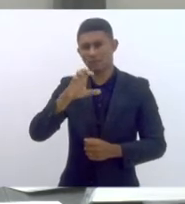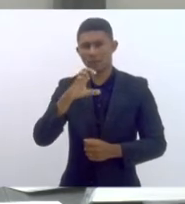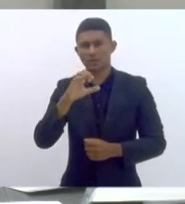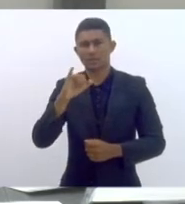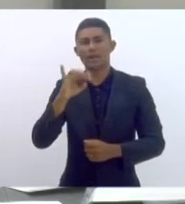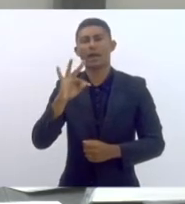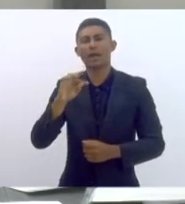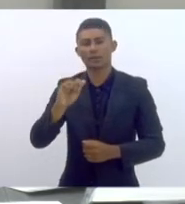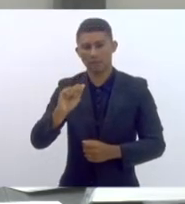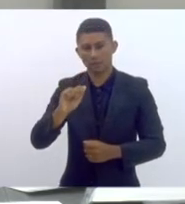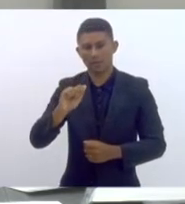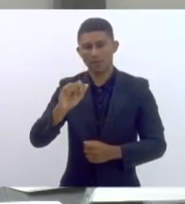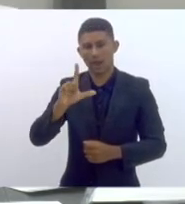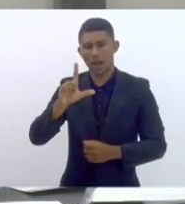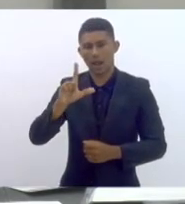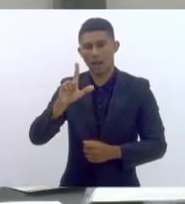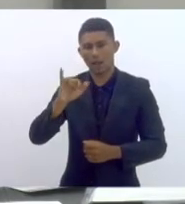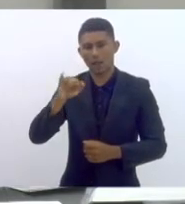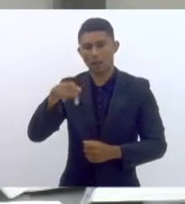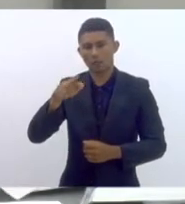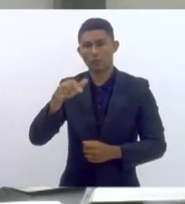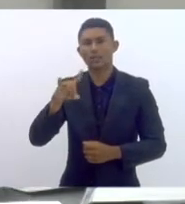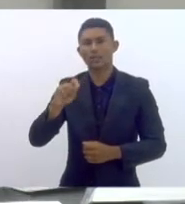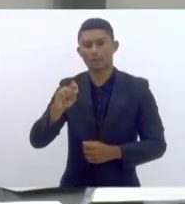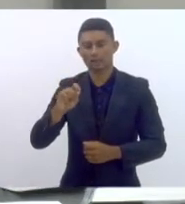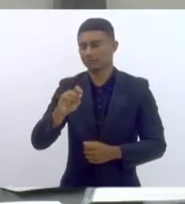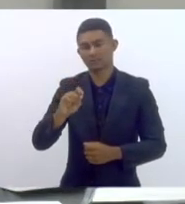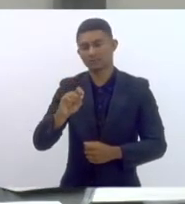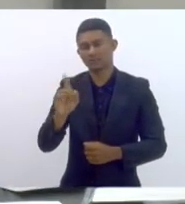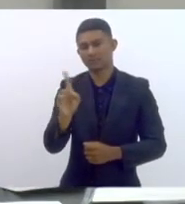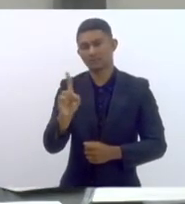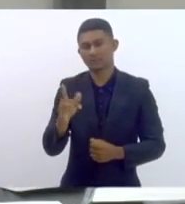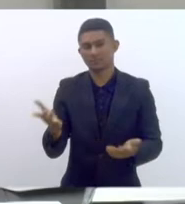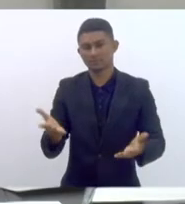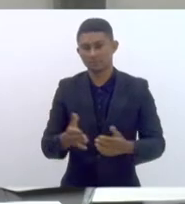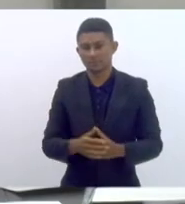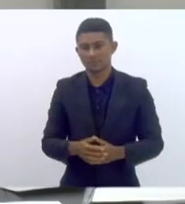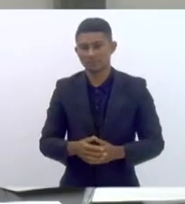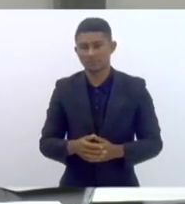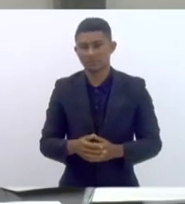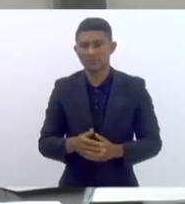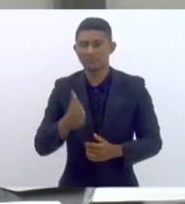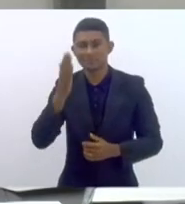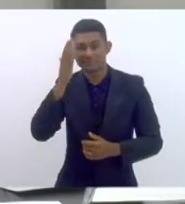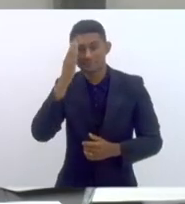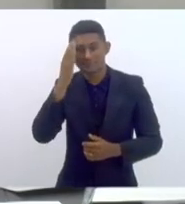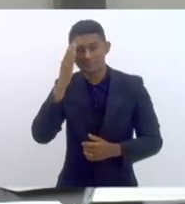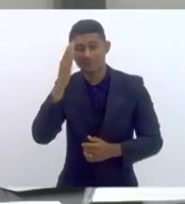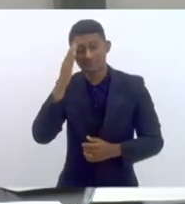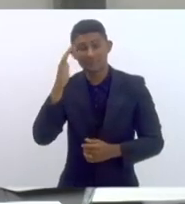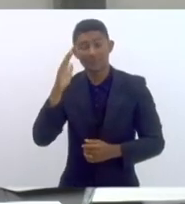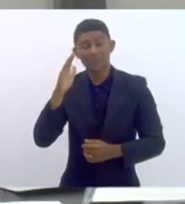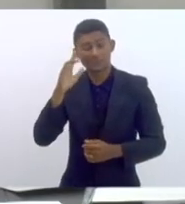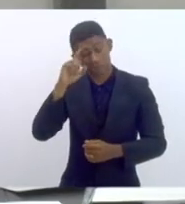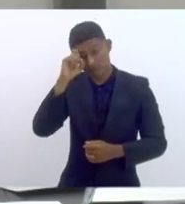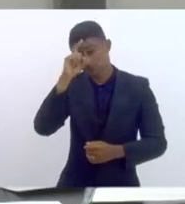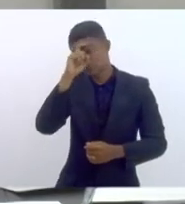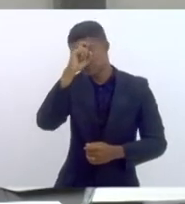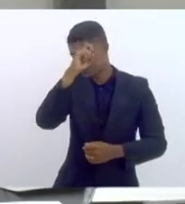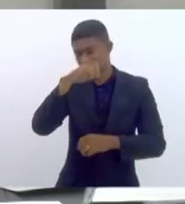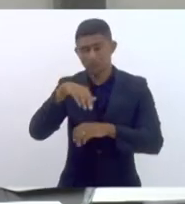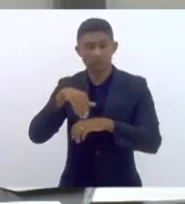corrente líquida, o que é, em tese, mais duro ainda.